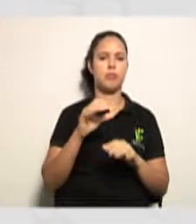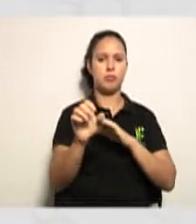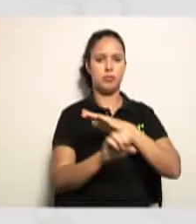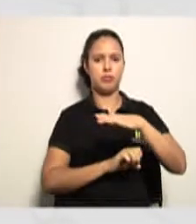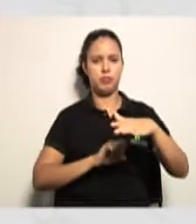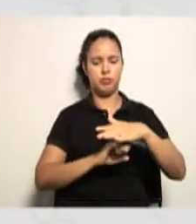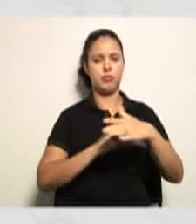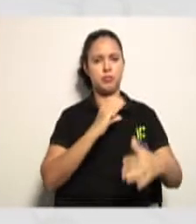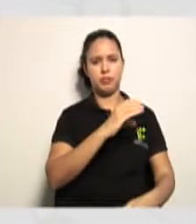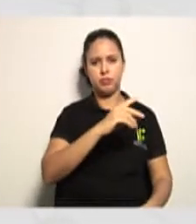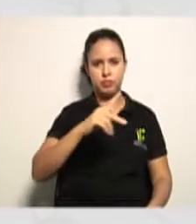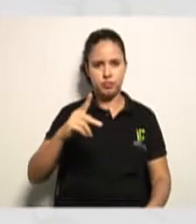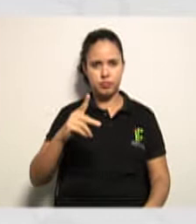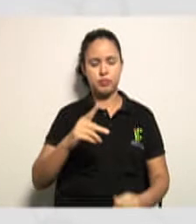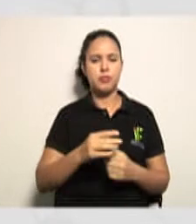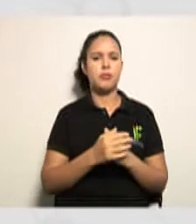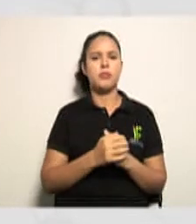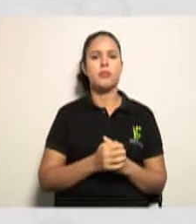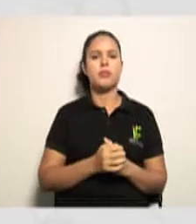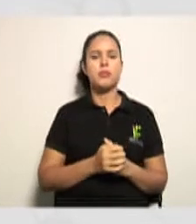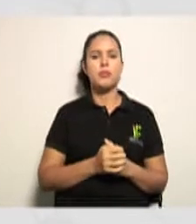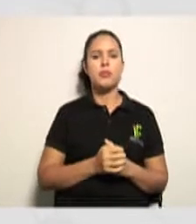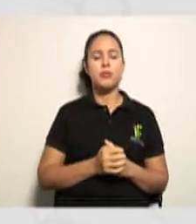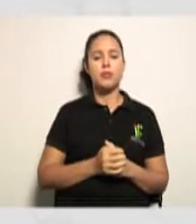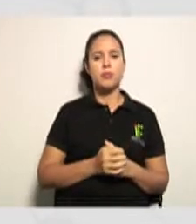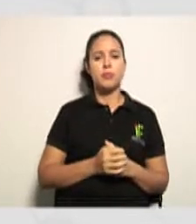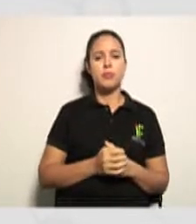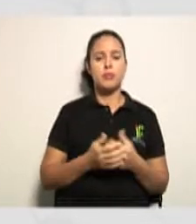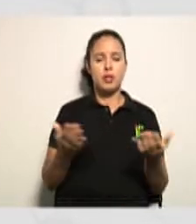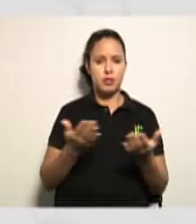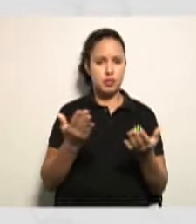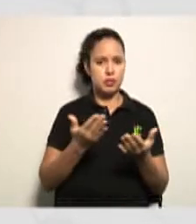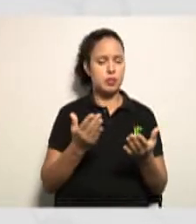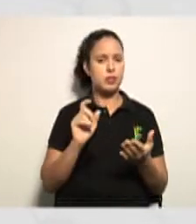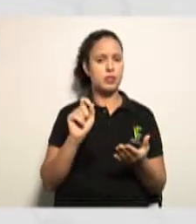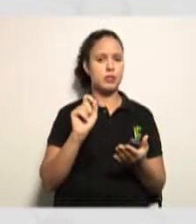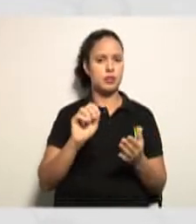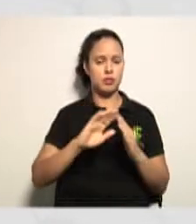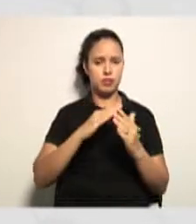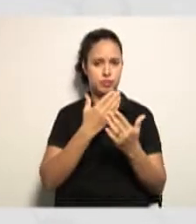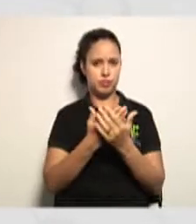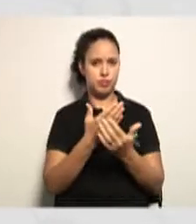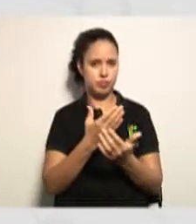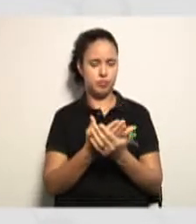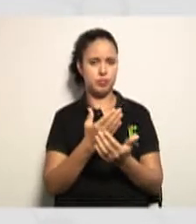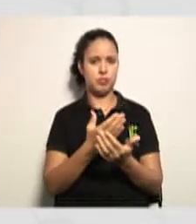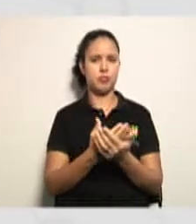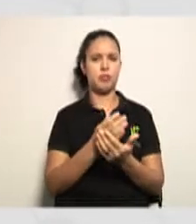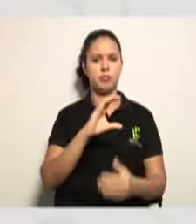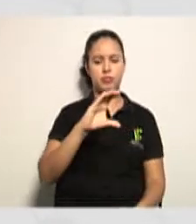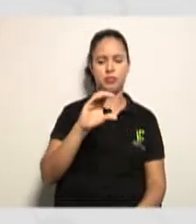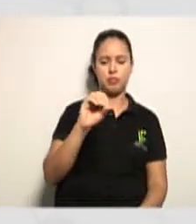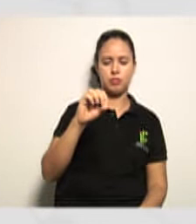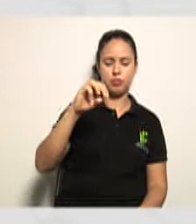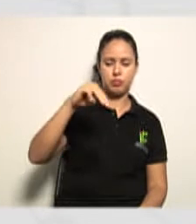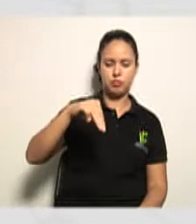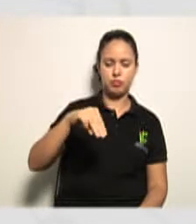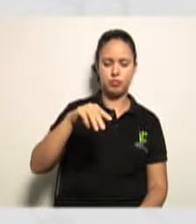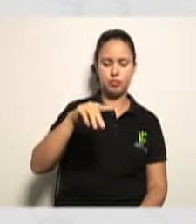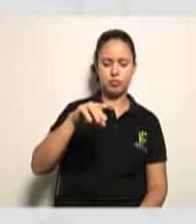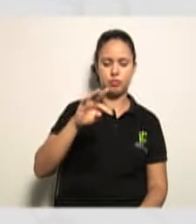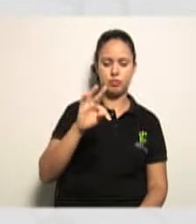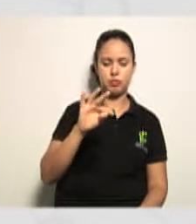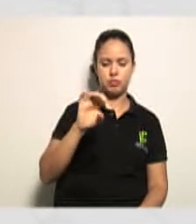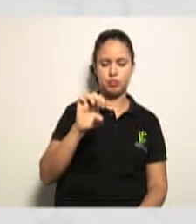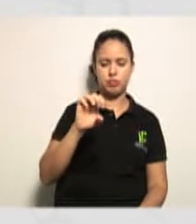organização. E aí nós chegamos na questão nas escolas contemporâneas, que aí eu entendo que